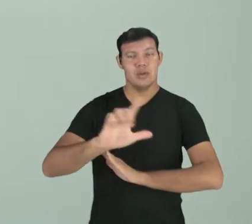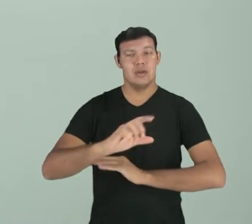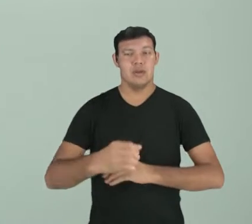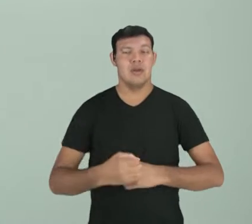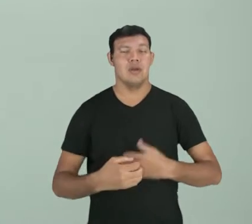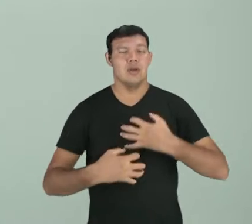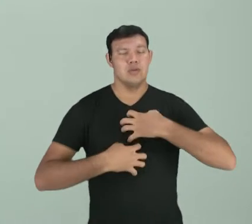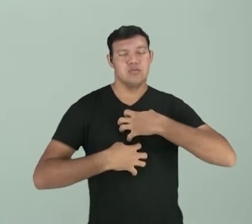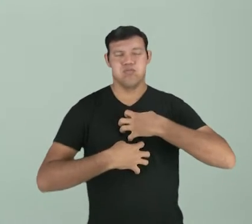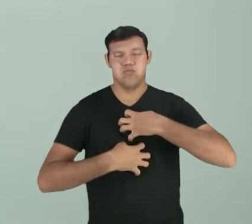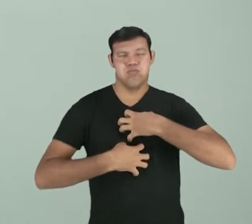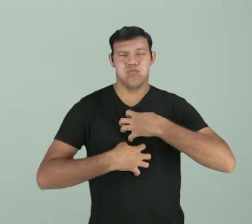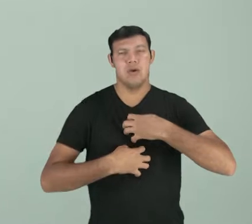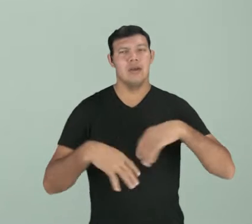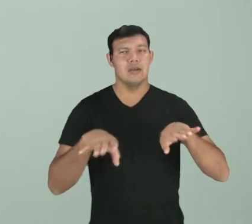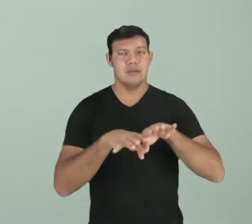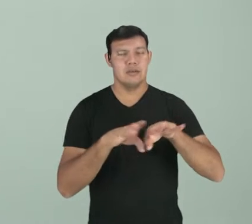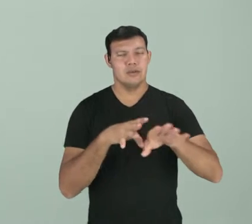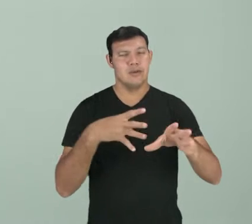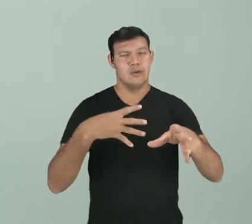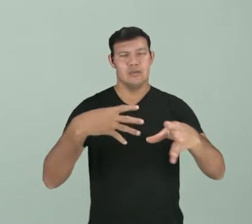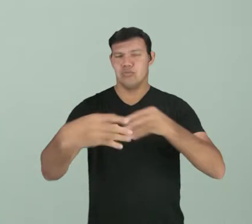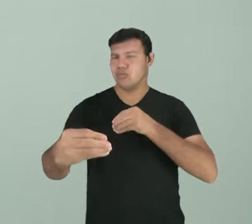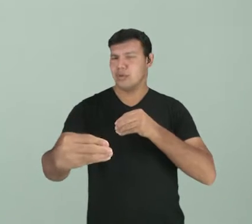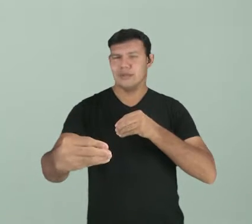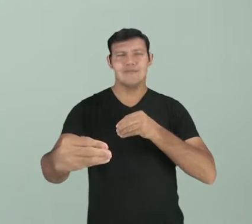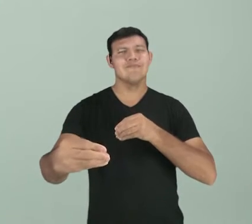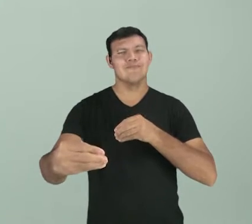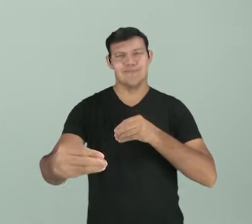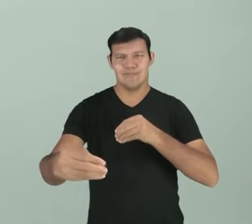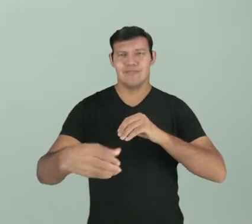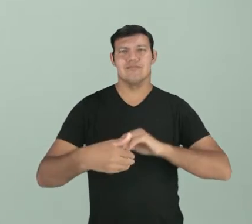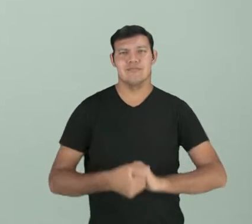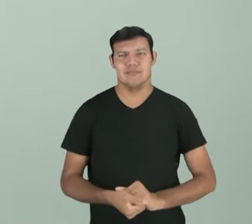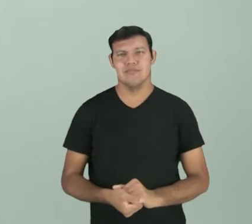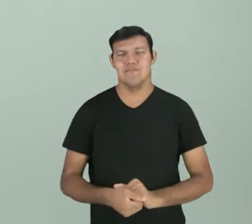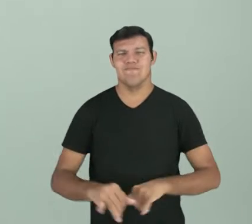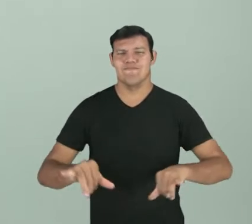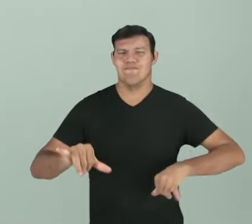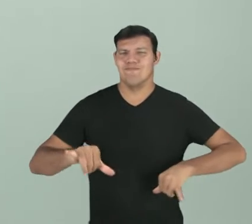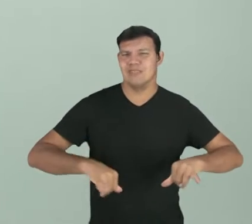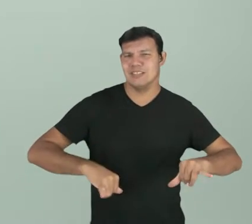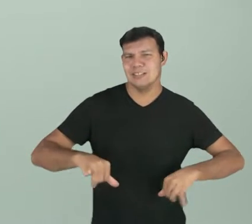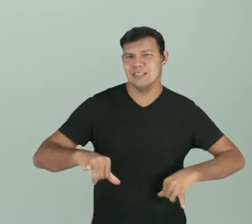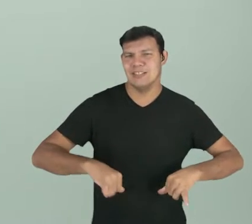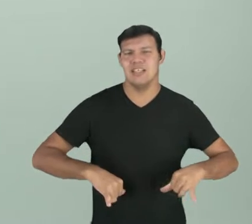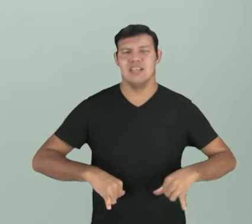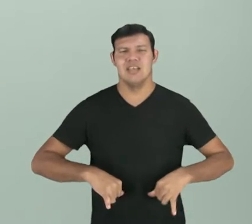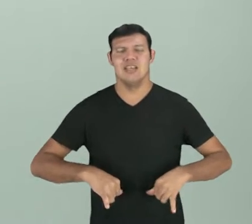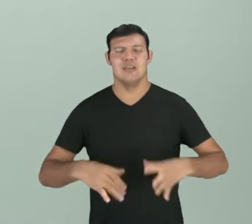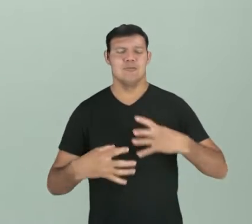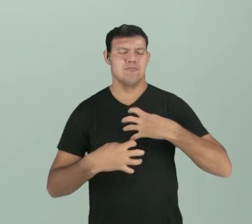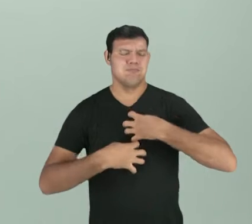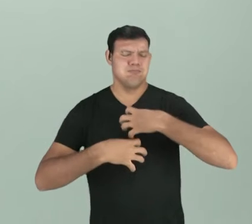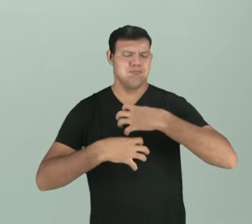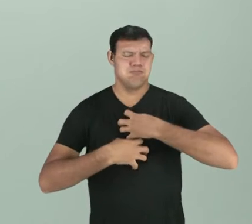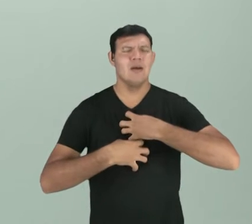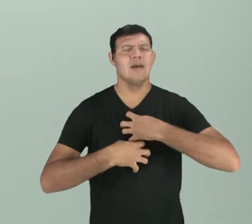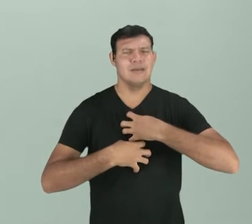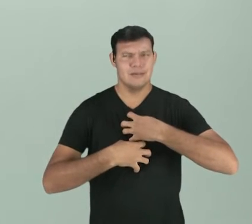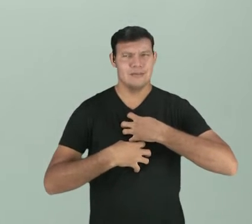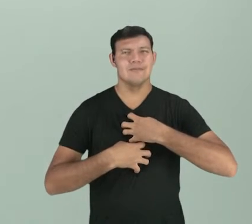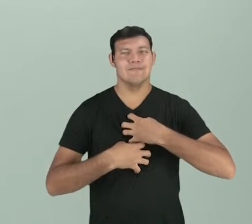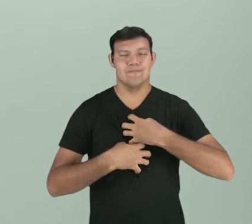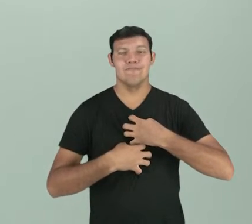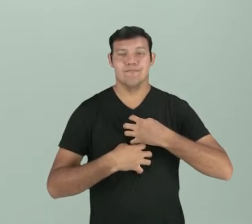e o escapismo, tá? Uma ideia de escapar aí do sofrimento, né, desse sentimentalismo todo